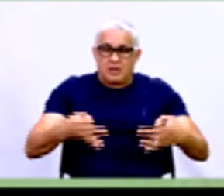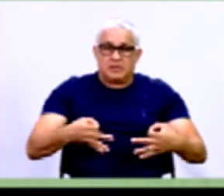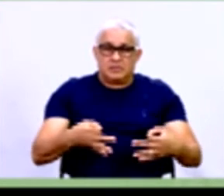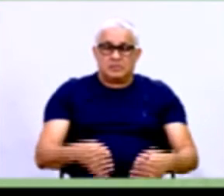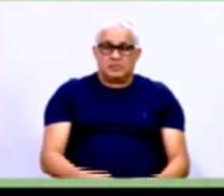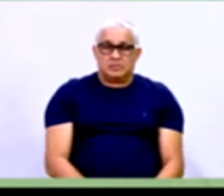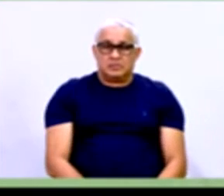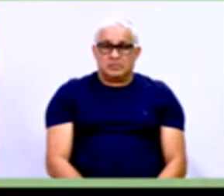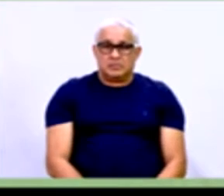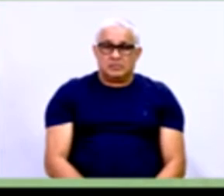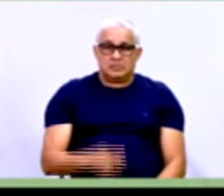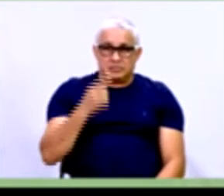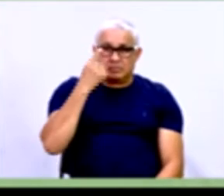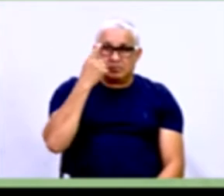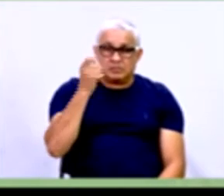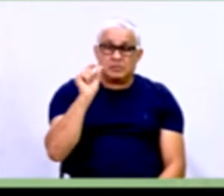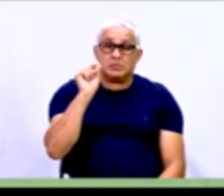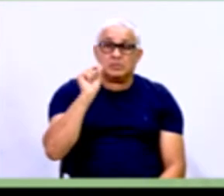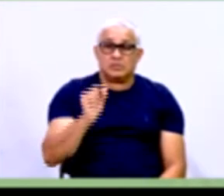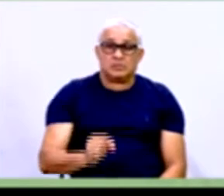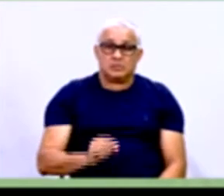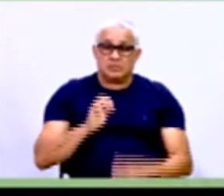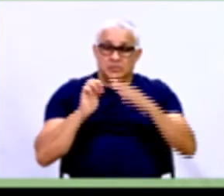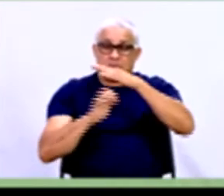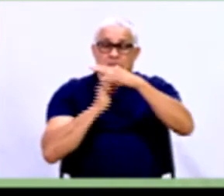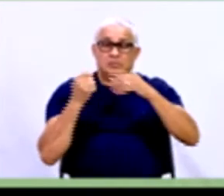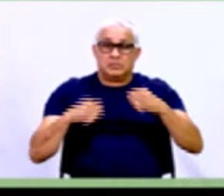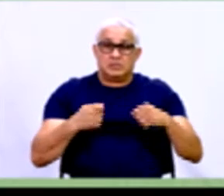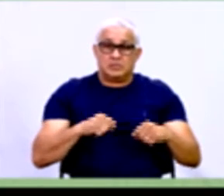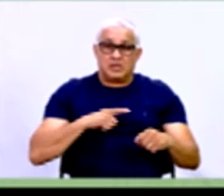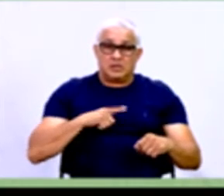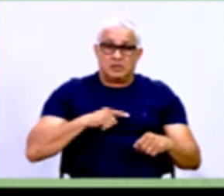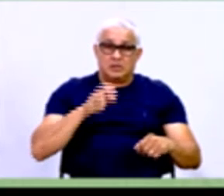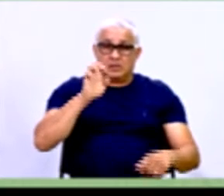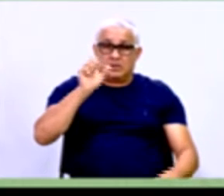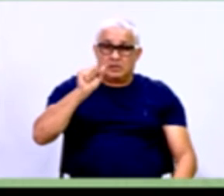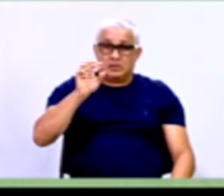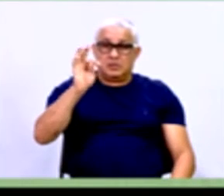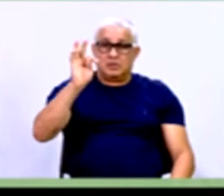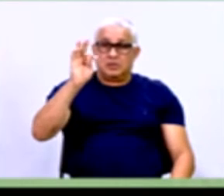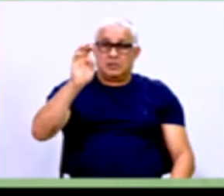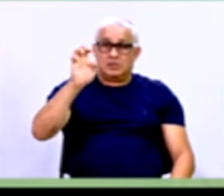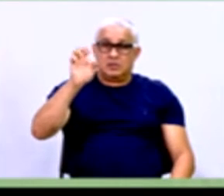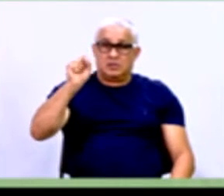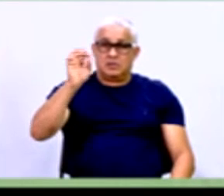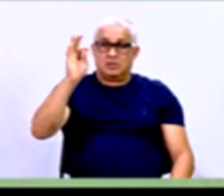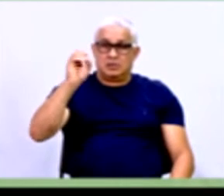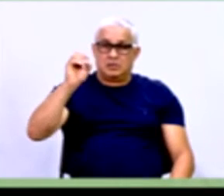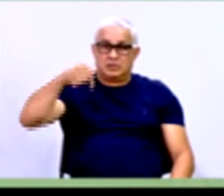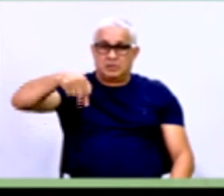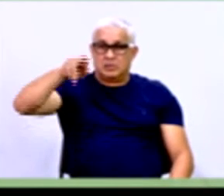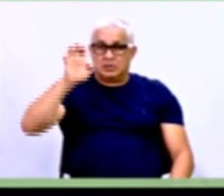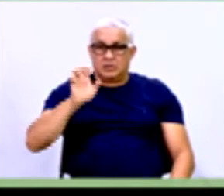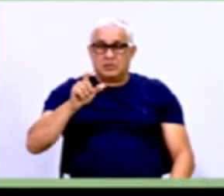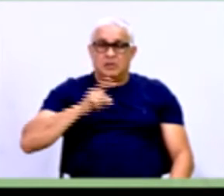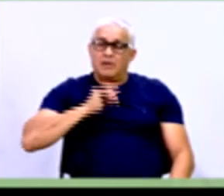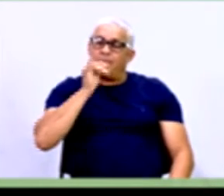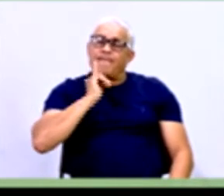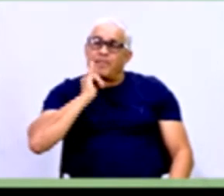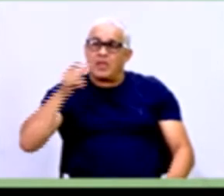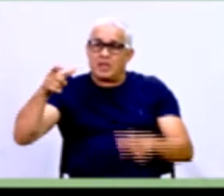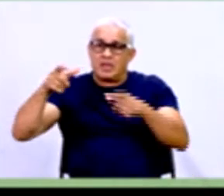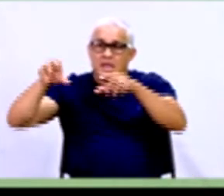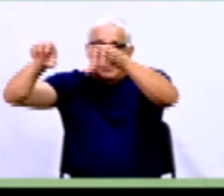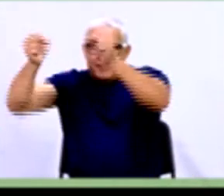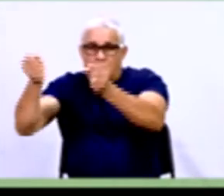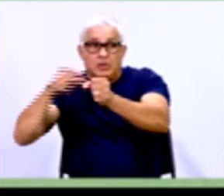Sempre é bom, interessante analisar que a empresa deve ter um estoque muito grande, porque caso aconteça algum problema no equipamento de proteção individual, ela já